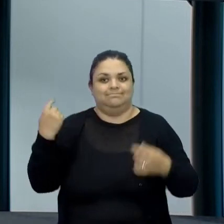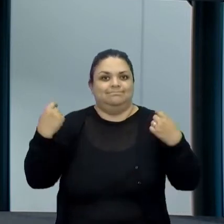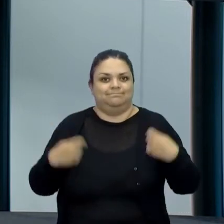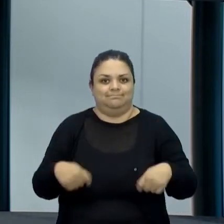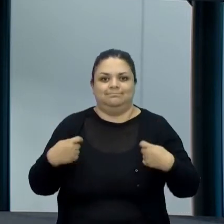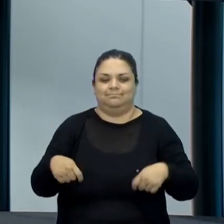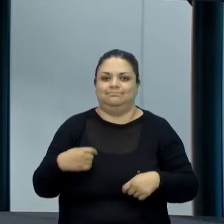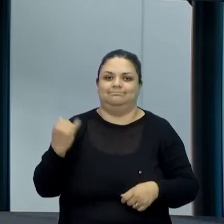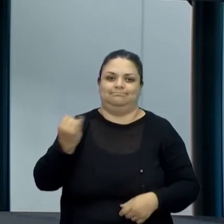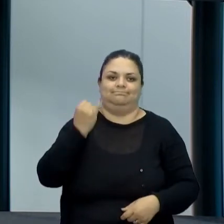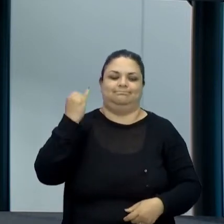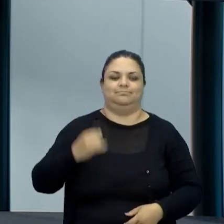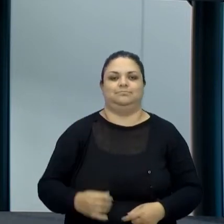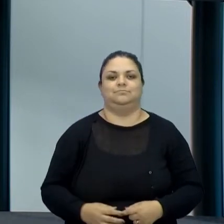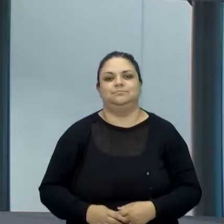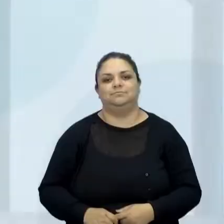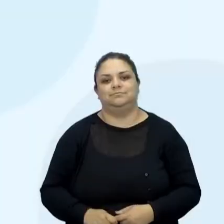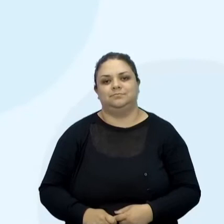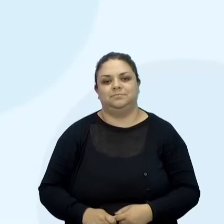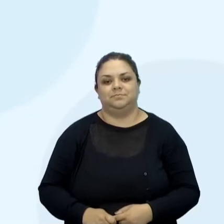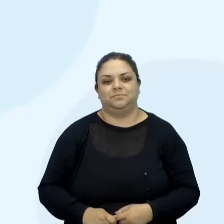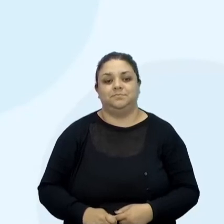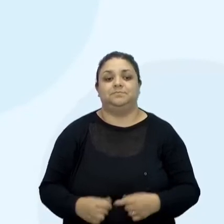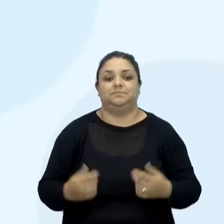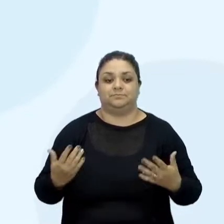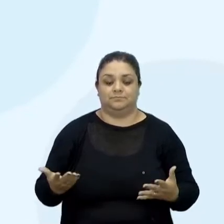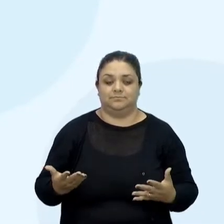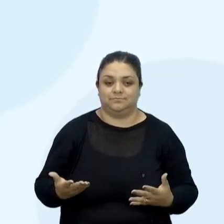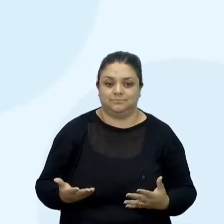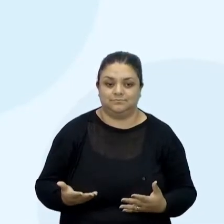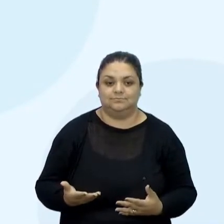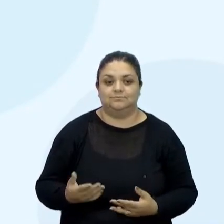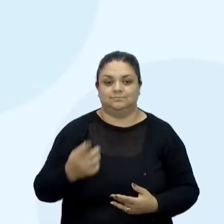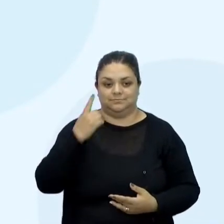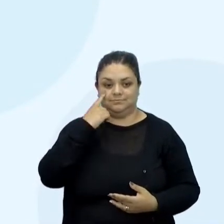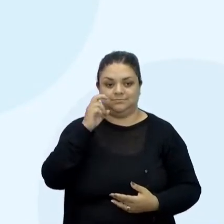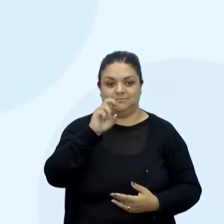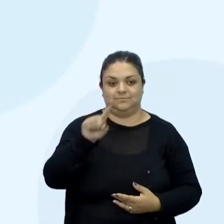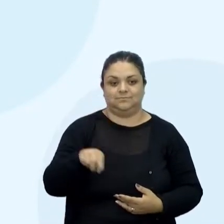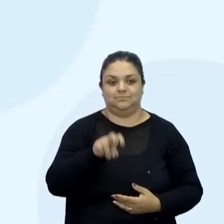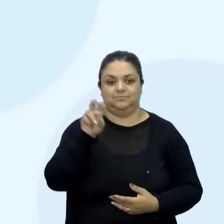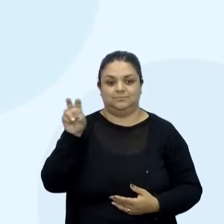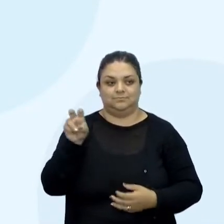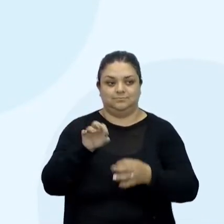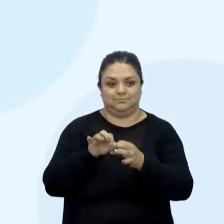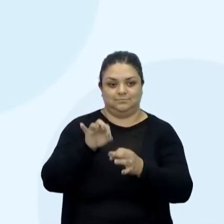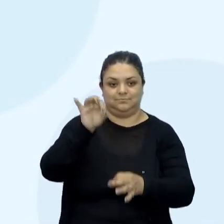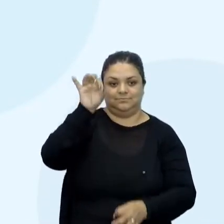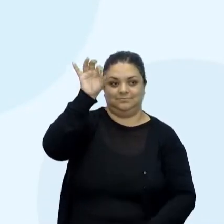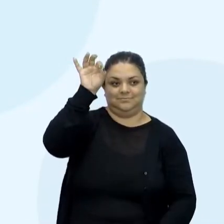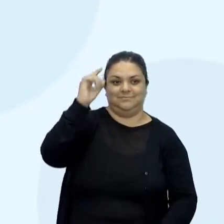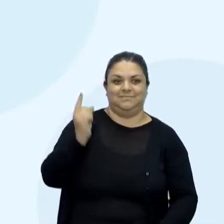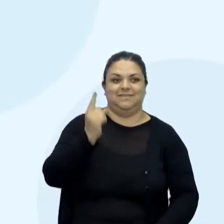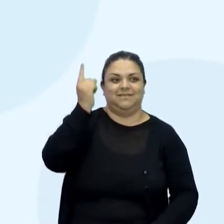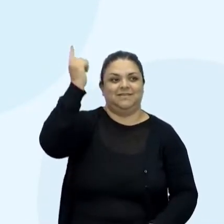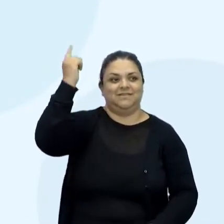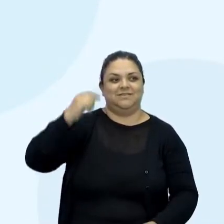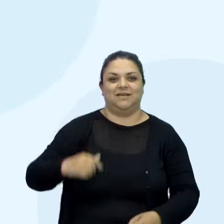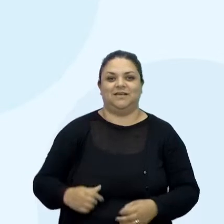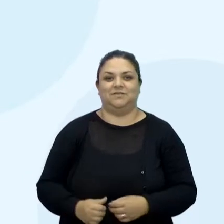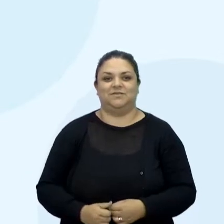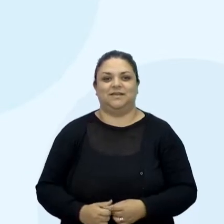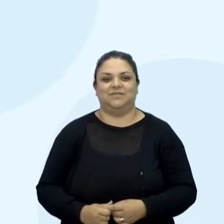oxigênio é muito importante. Bom, o que acontece é que em 5,5 km de altitude, a